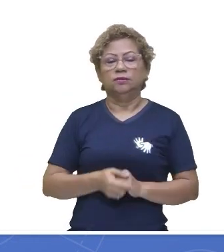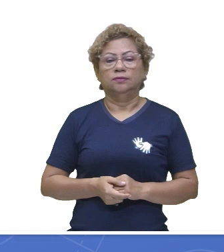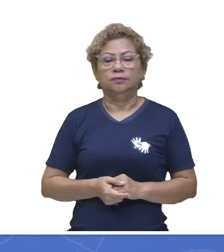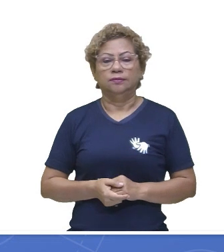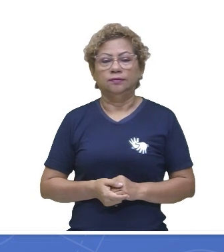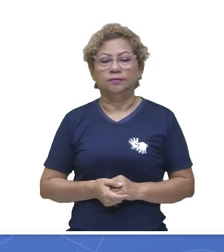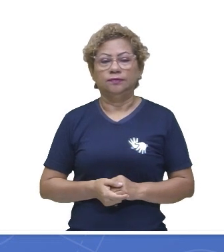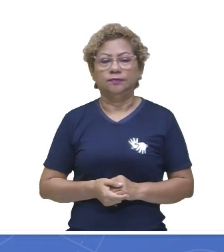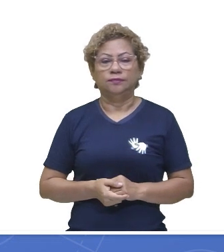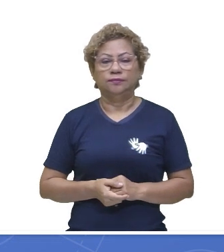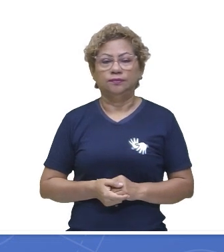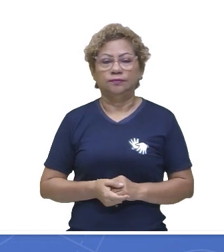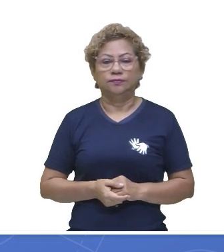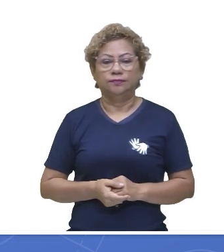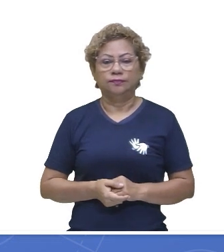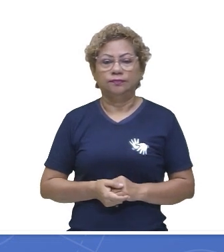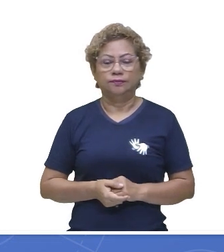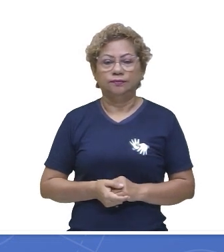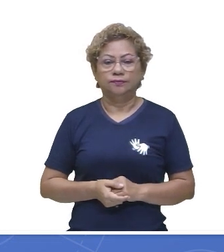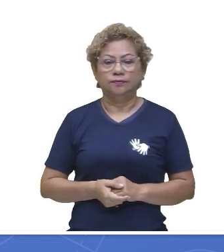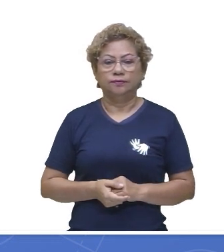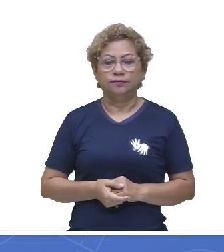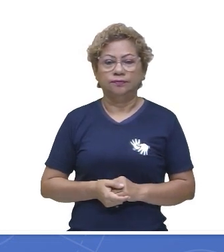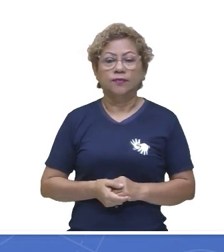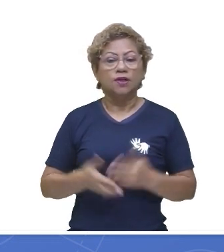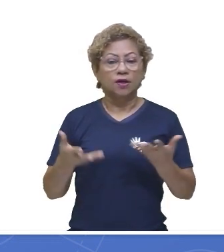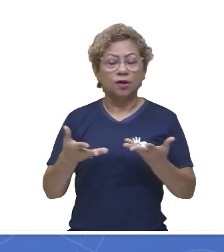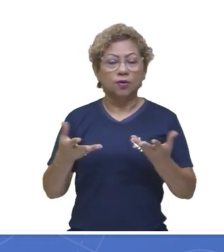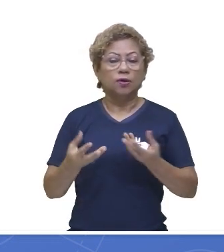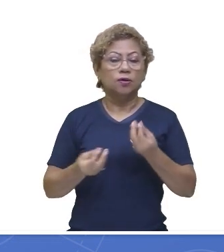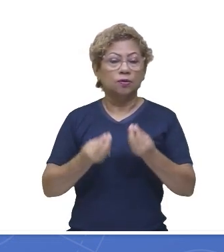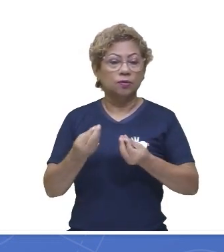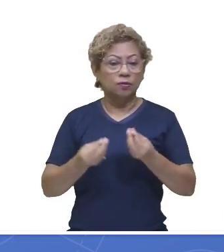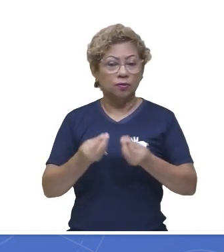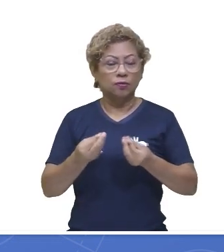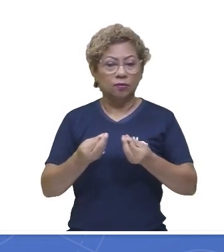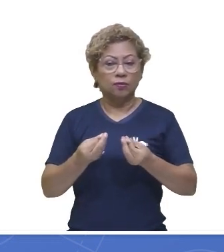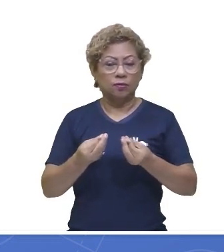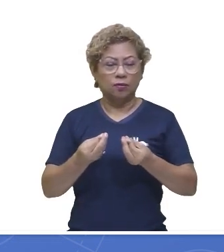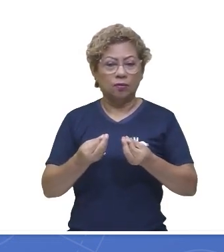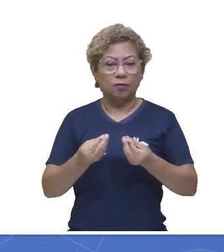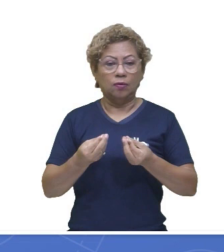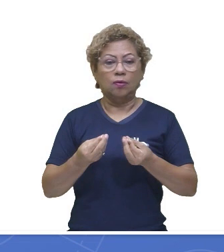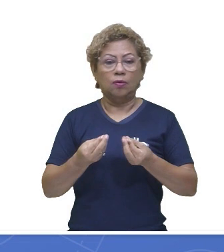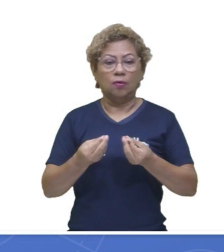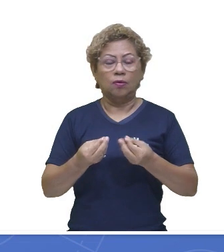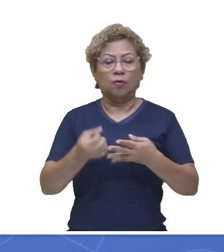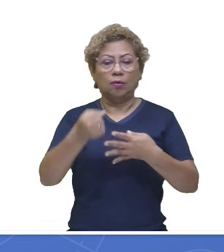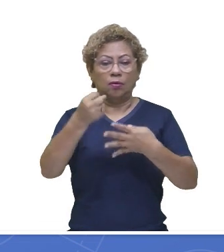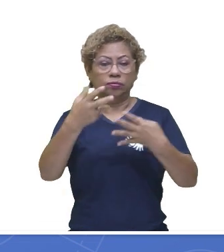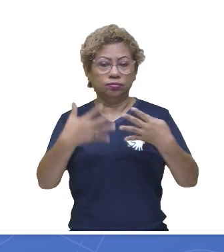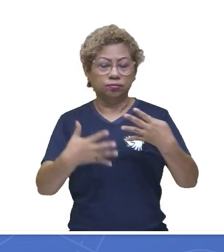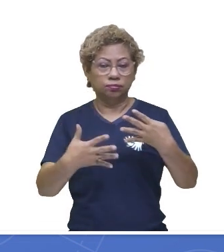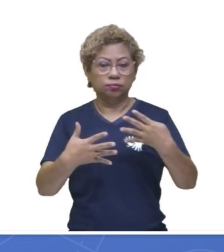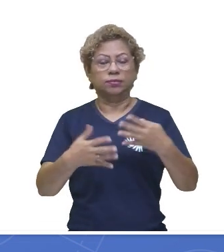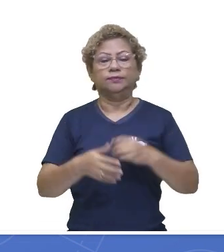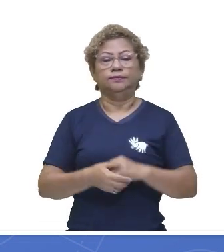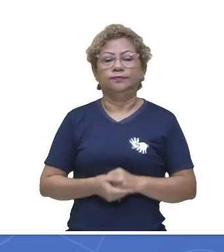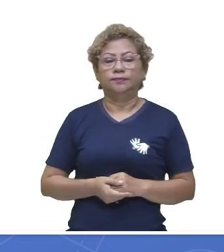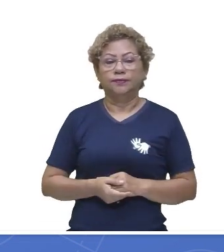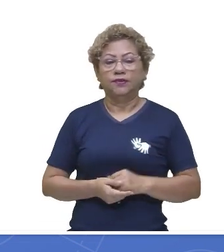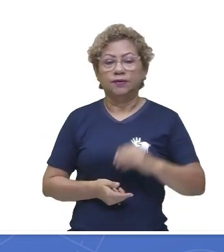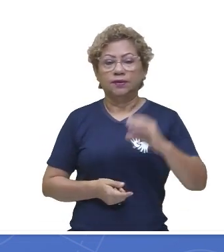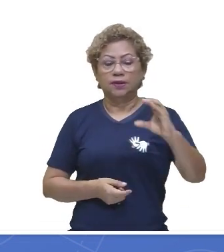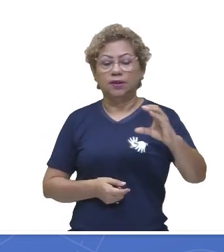do problema. Agora, vamos aqui ver a solução. Então, nós temos para a solução os seguintes dados. A quantidade